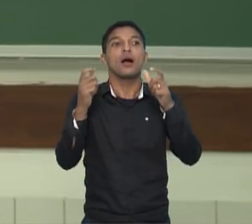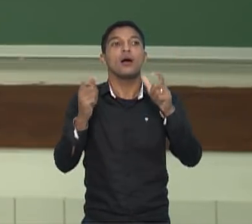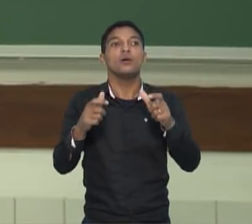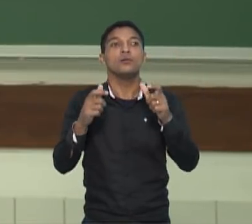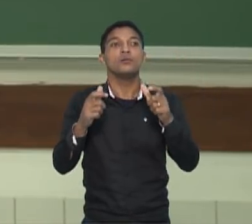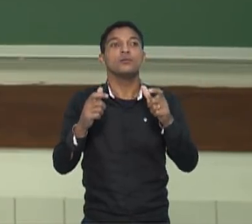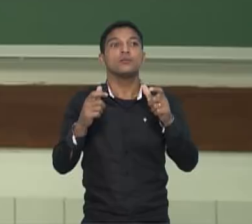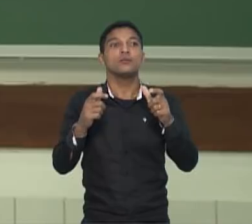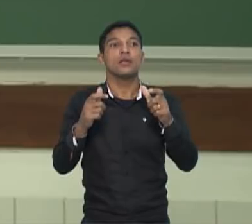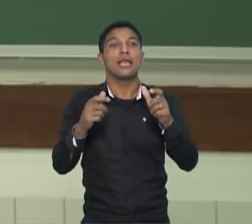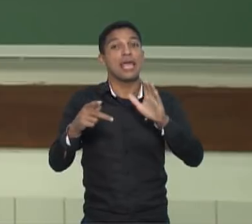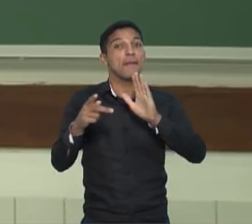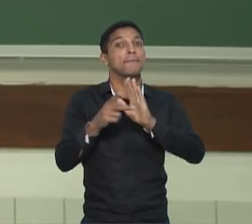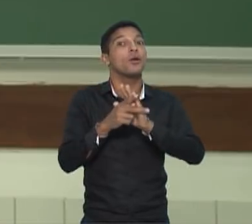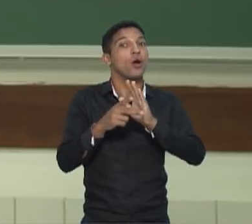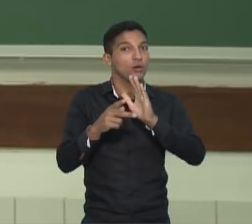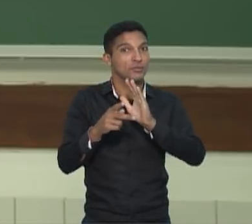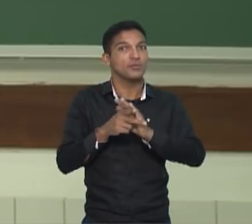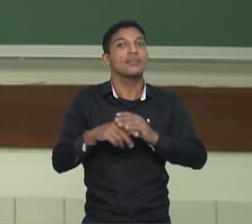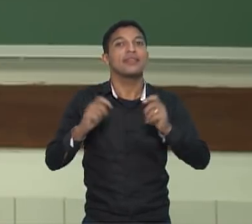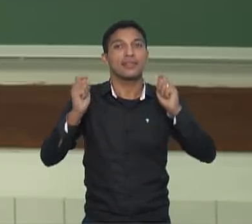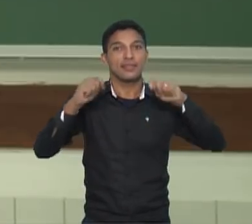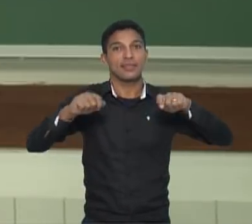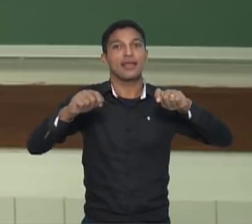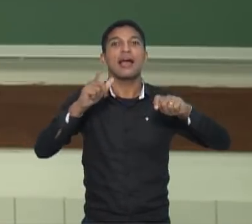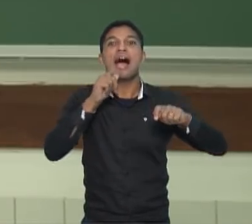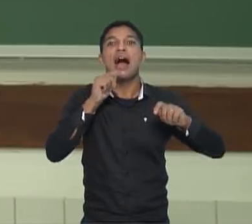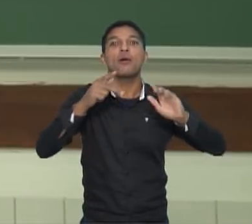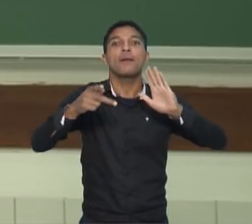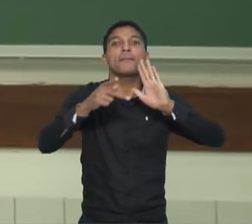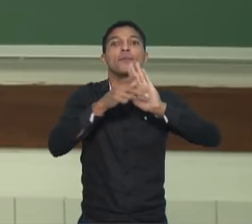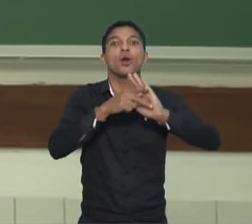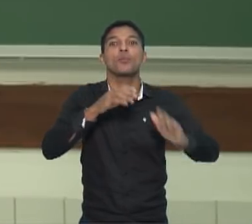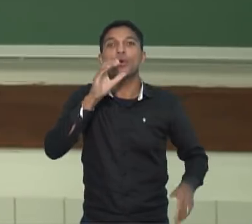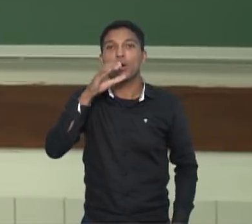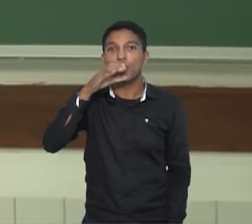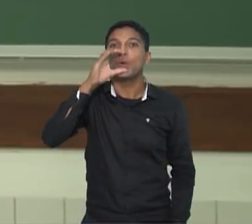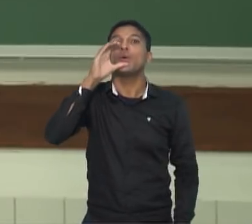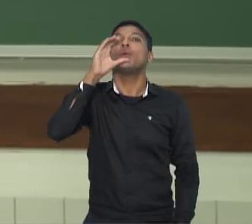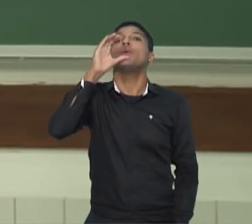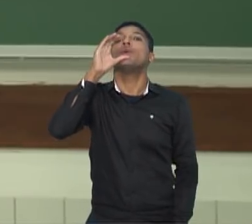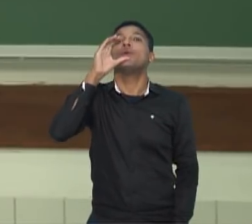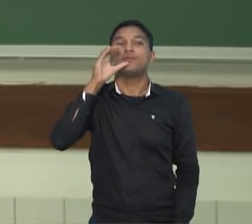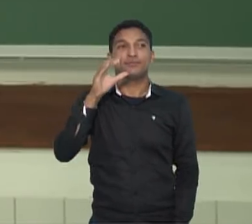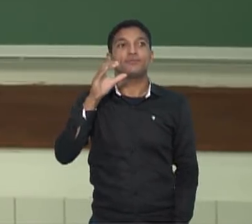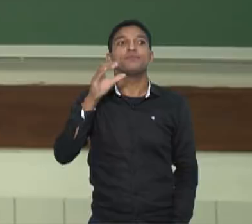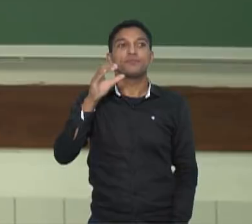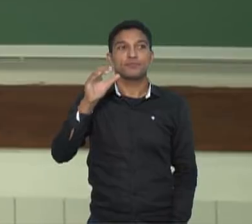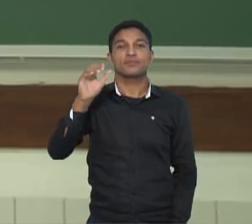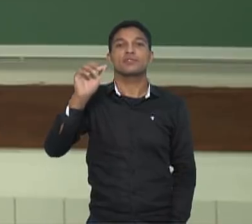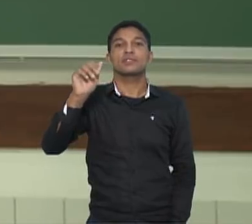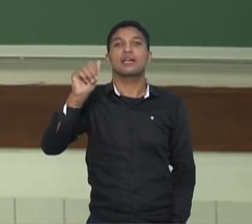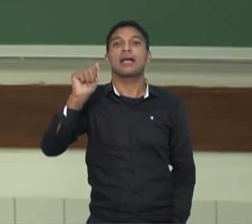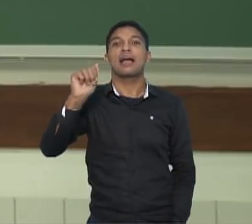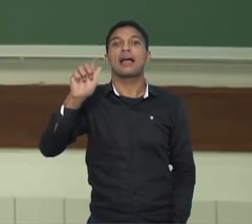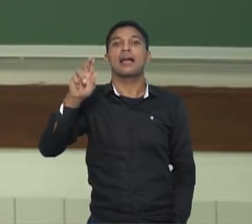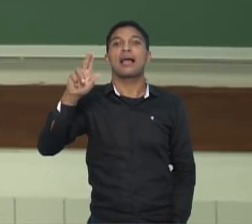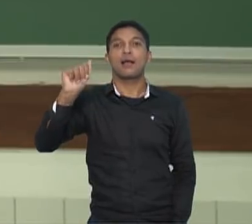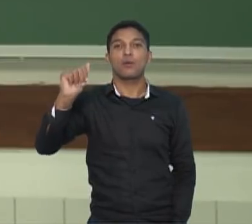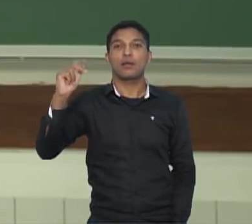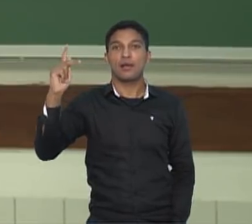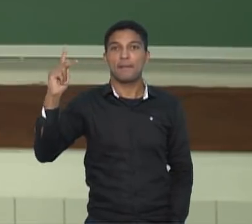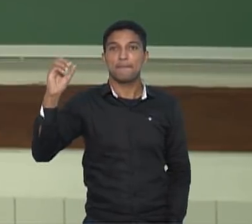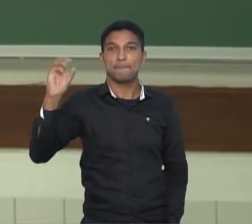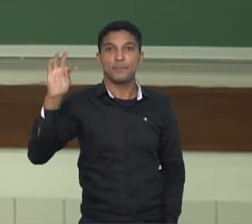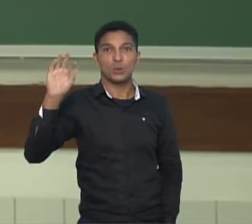usa esse termo, mas não é que ela tem açúcar, tá? É que a quantidade de sal ela é bem mínima, ela é muito menor.